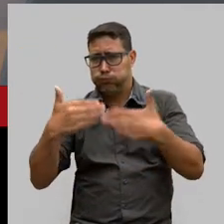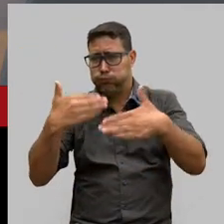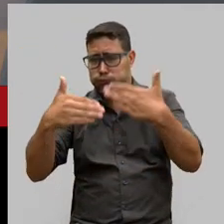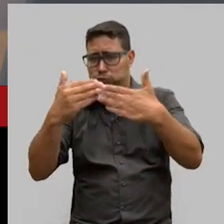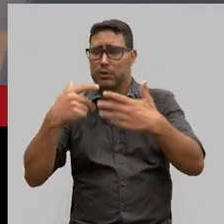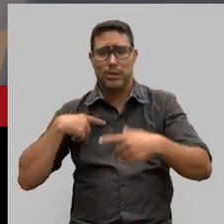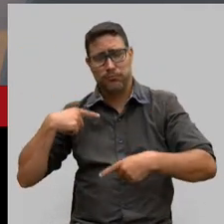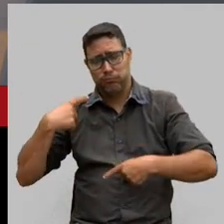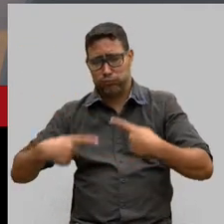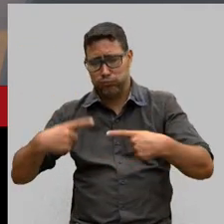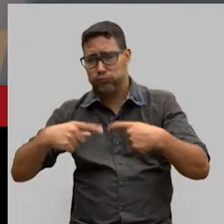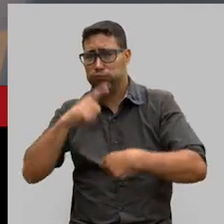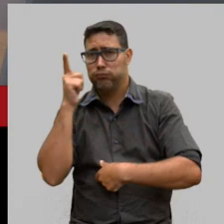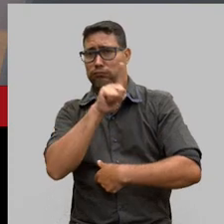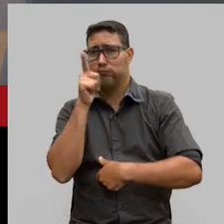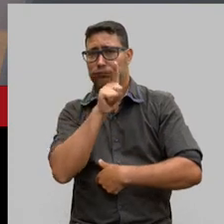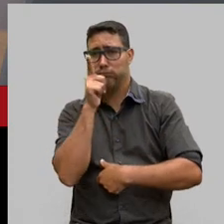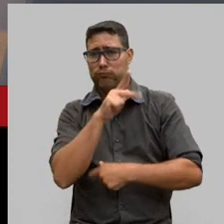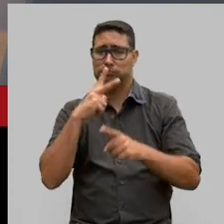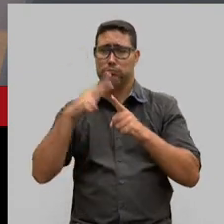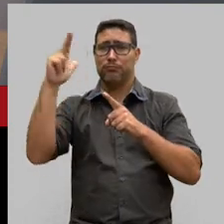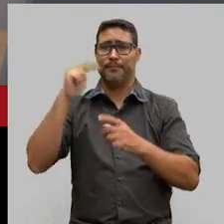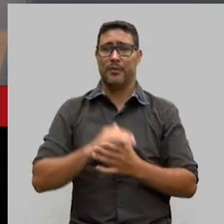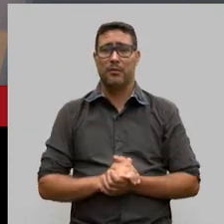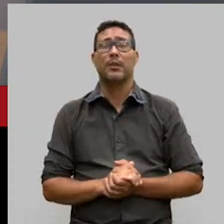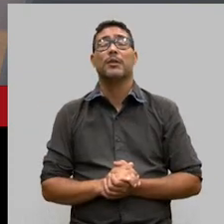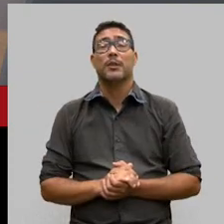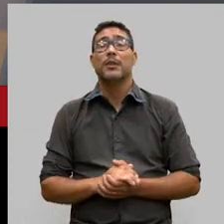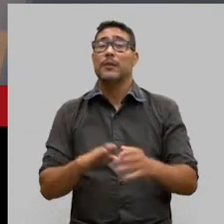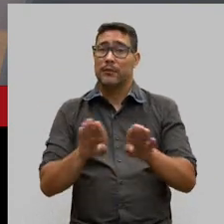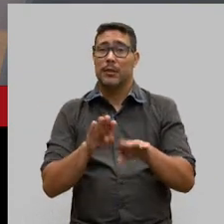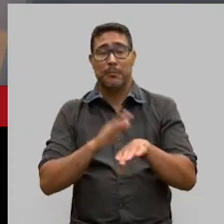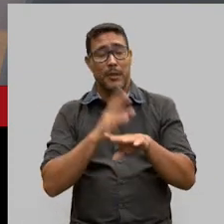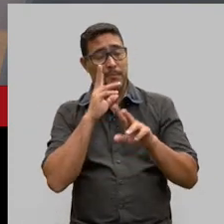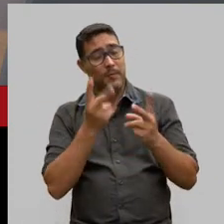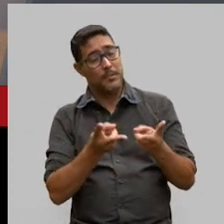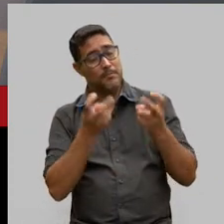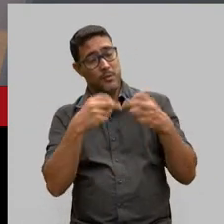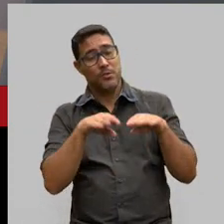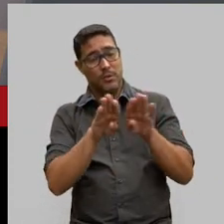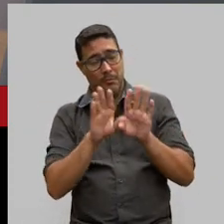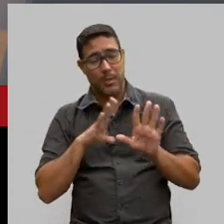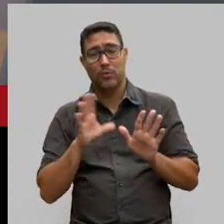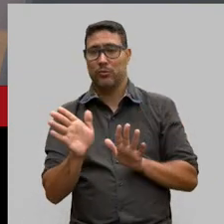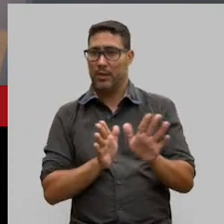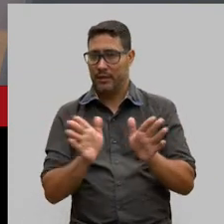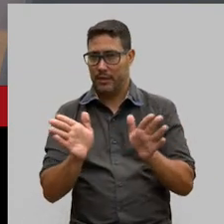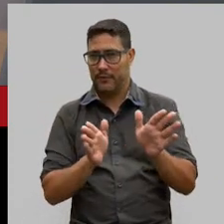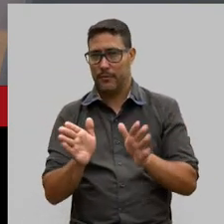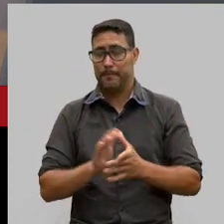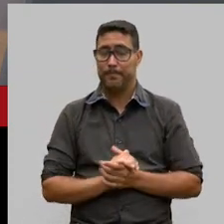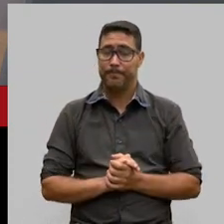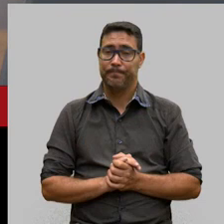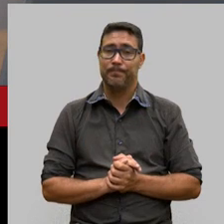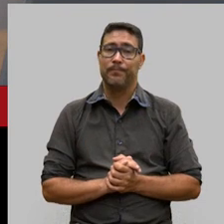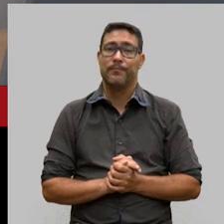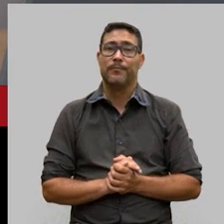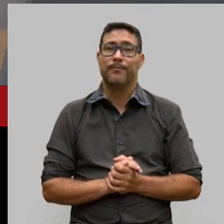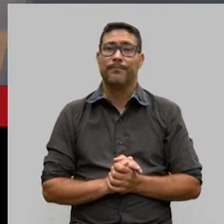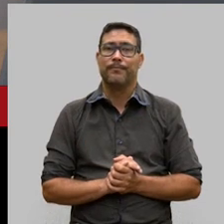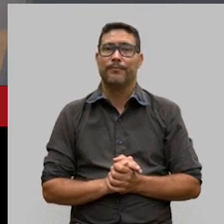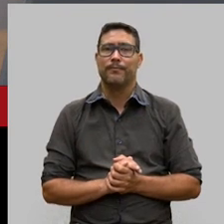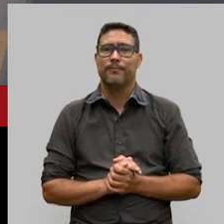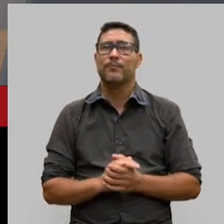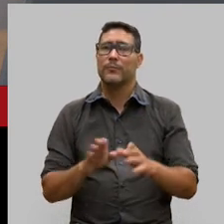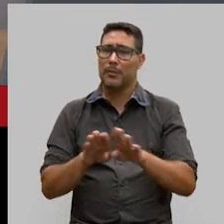conquista né e também no na Perspectiva do acesso por último eh a pedido também o